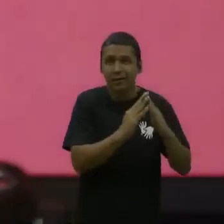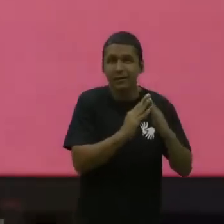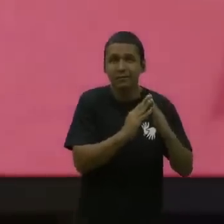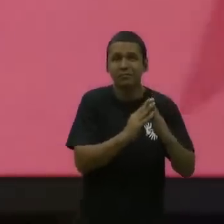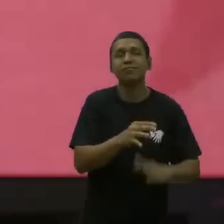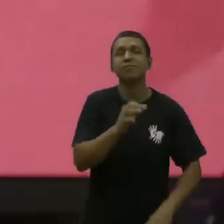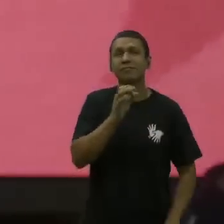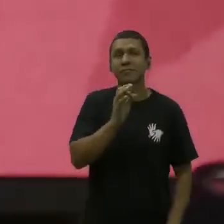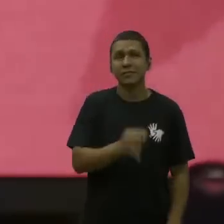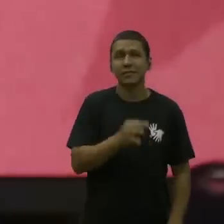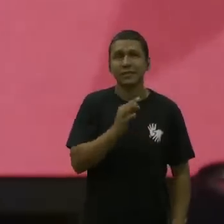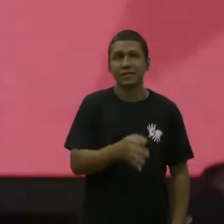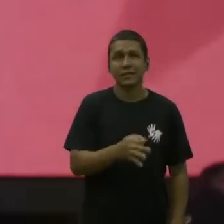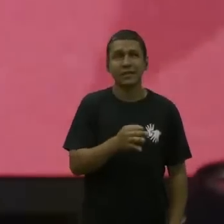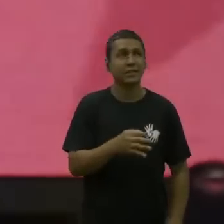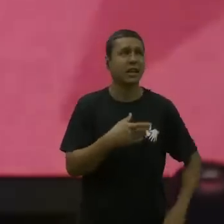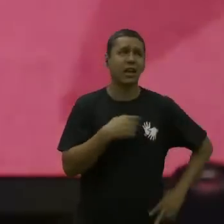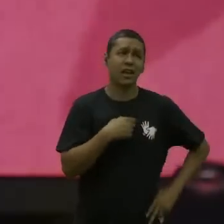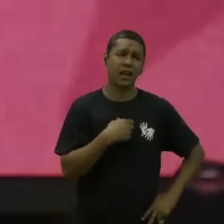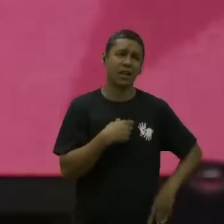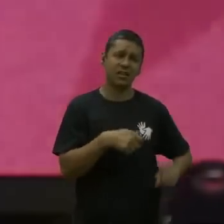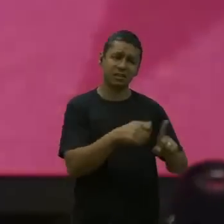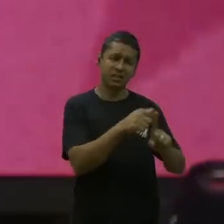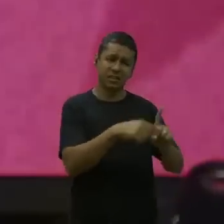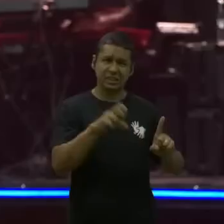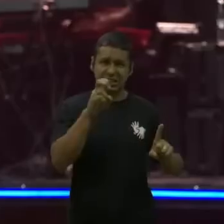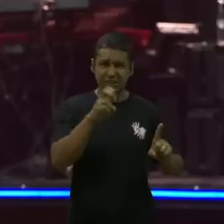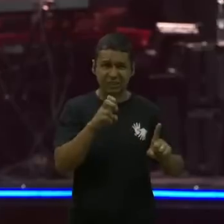eu tenho certeza que passou, não passa de 5 meses.